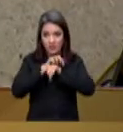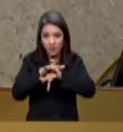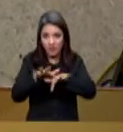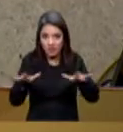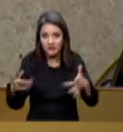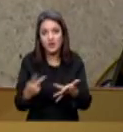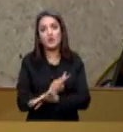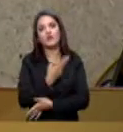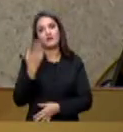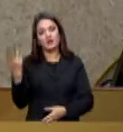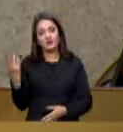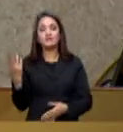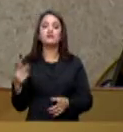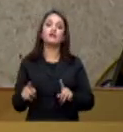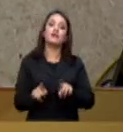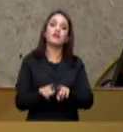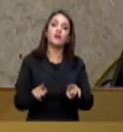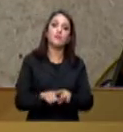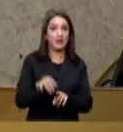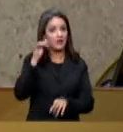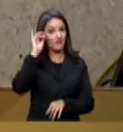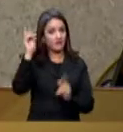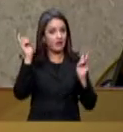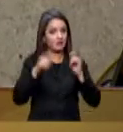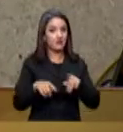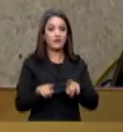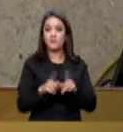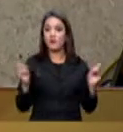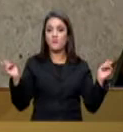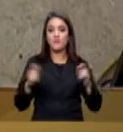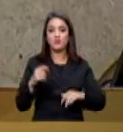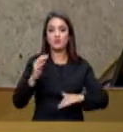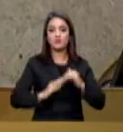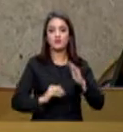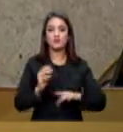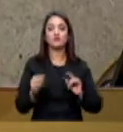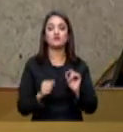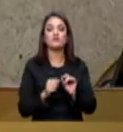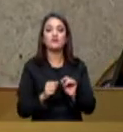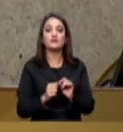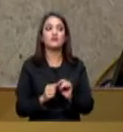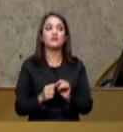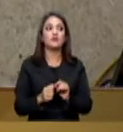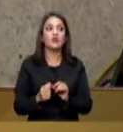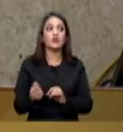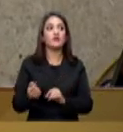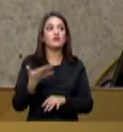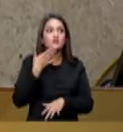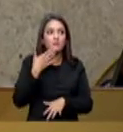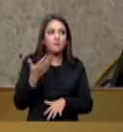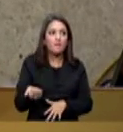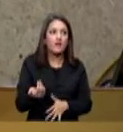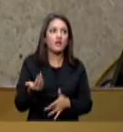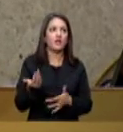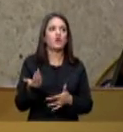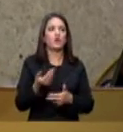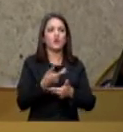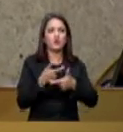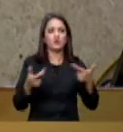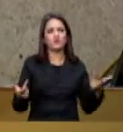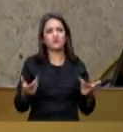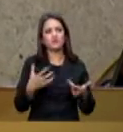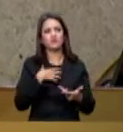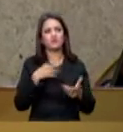meio ambiente, como no tocante ao seu potencial de promover o aperfeiçoamento de condições